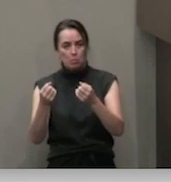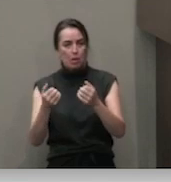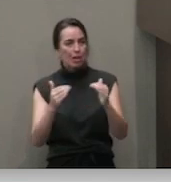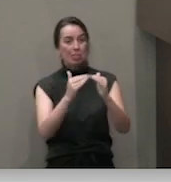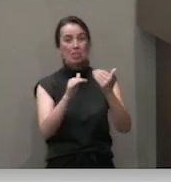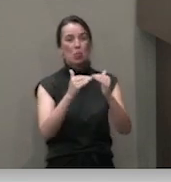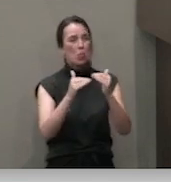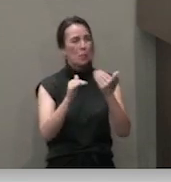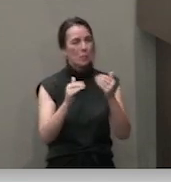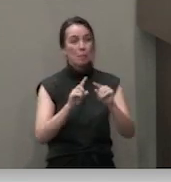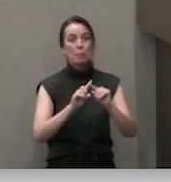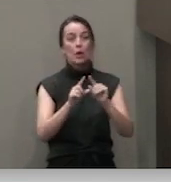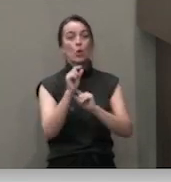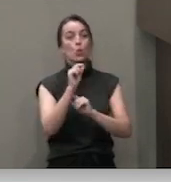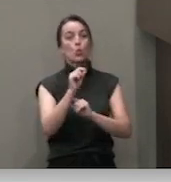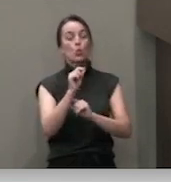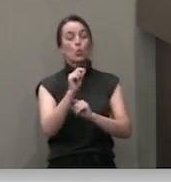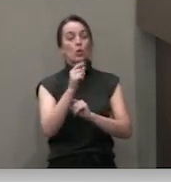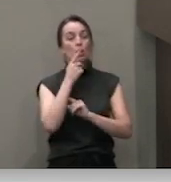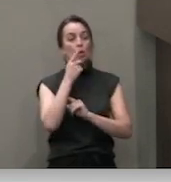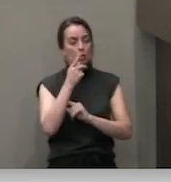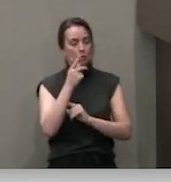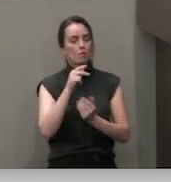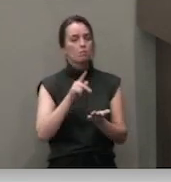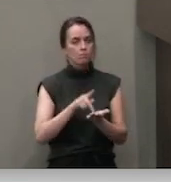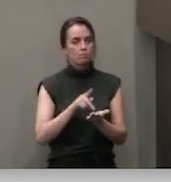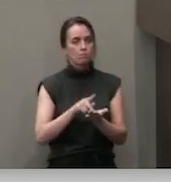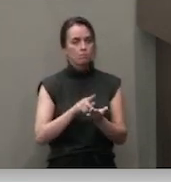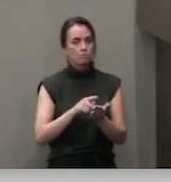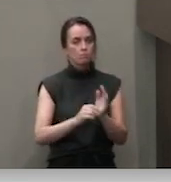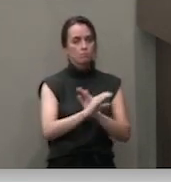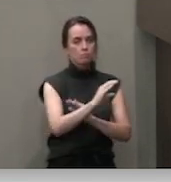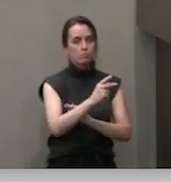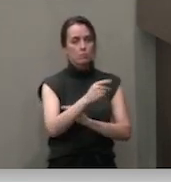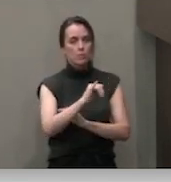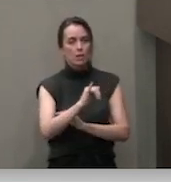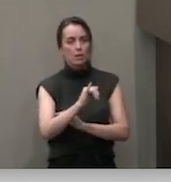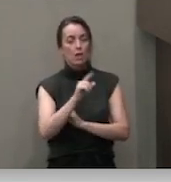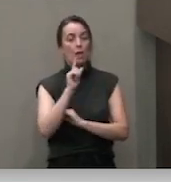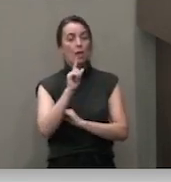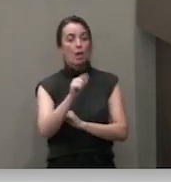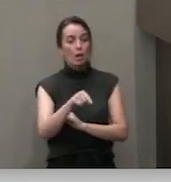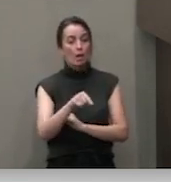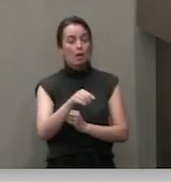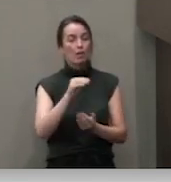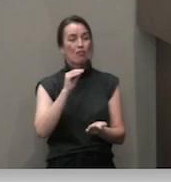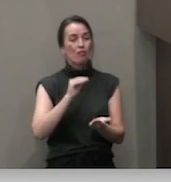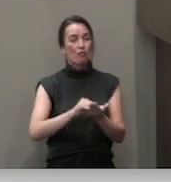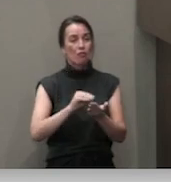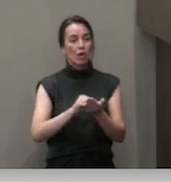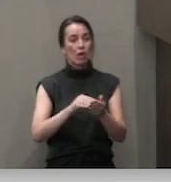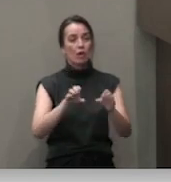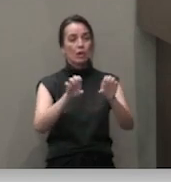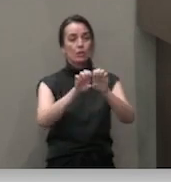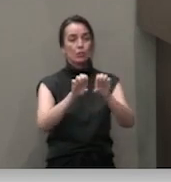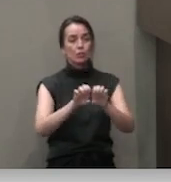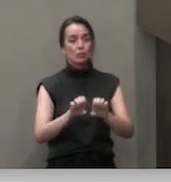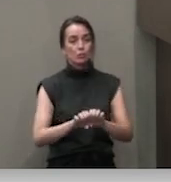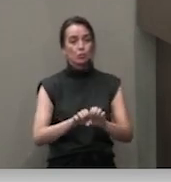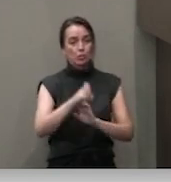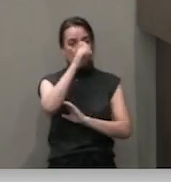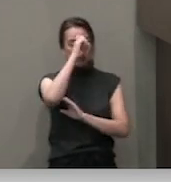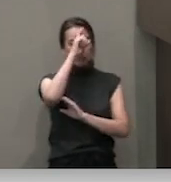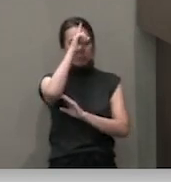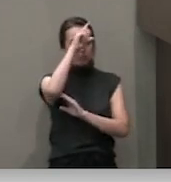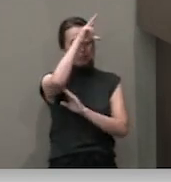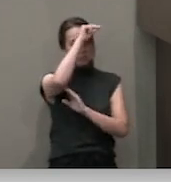salienta sobre maneira da CPI é a completa falta de estrutura tanto do Hospital Municipal